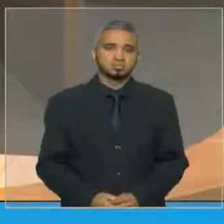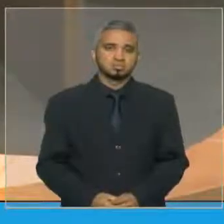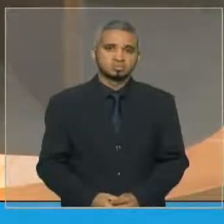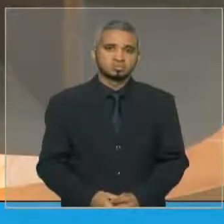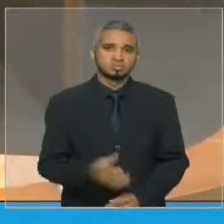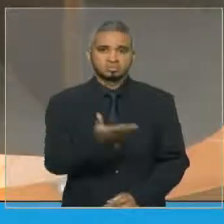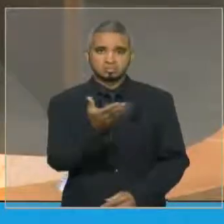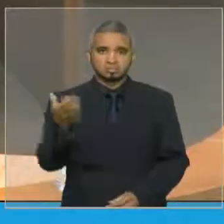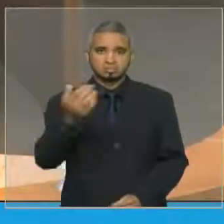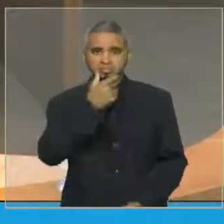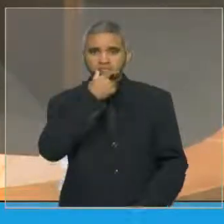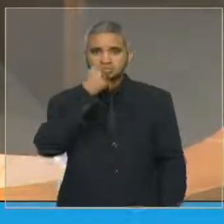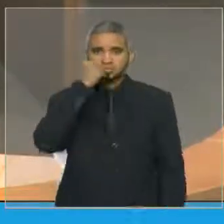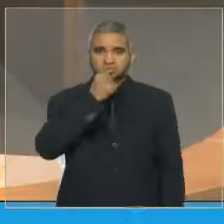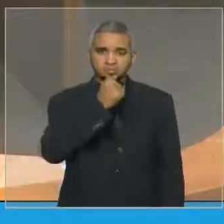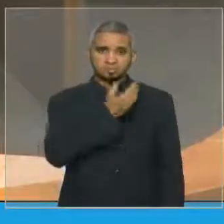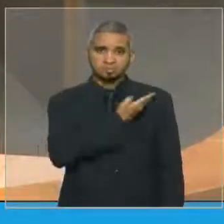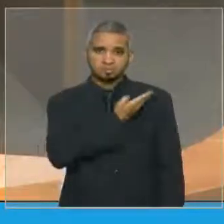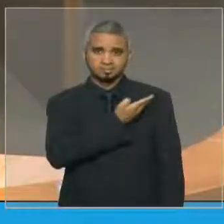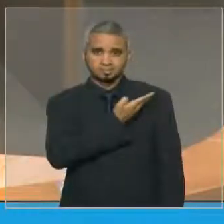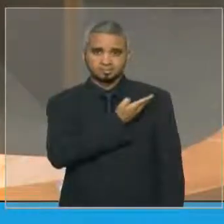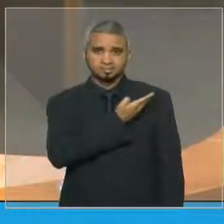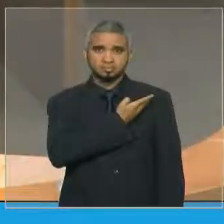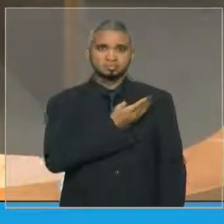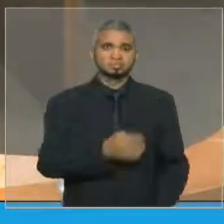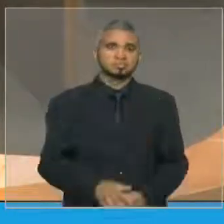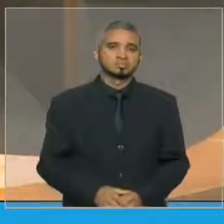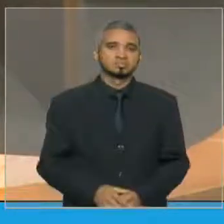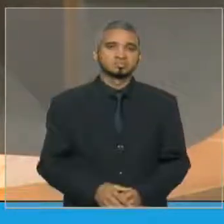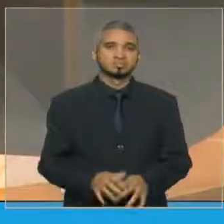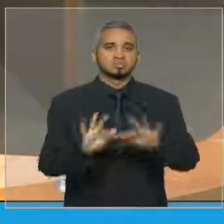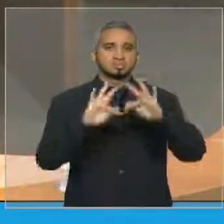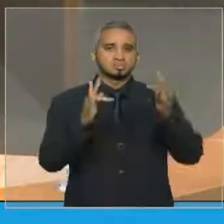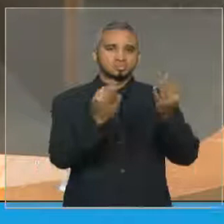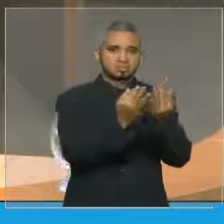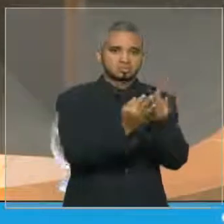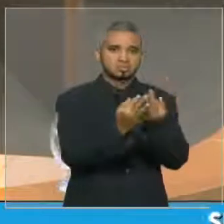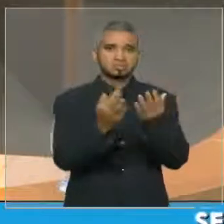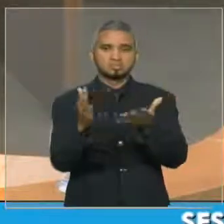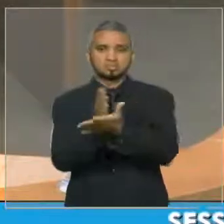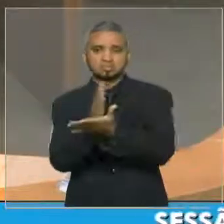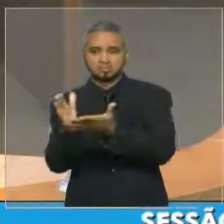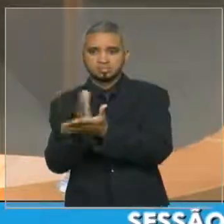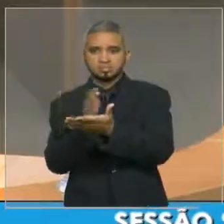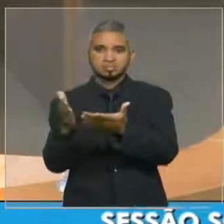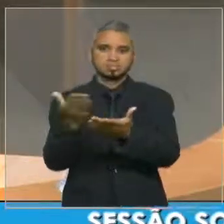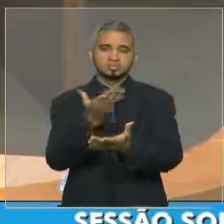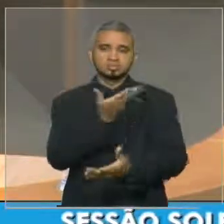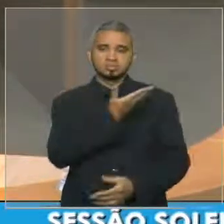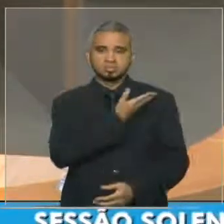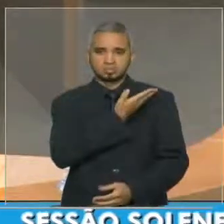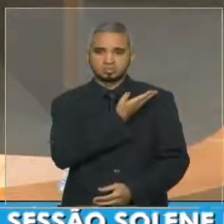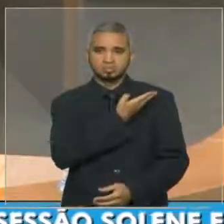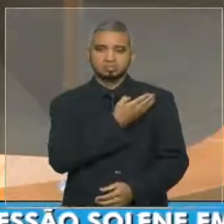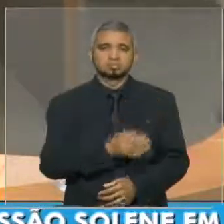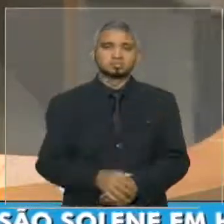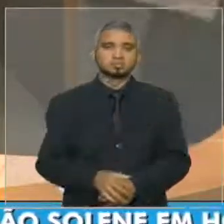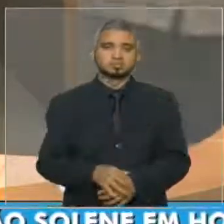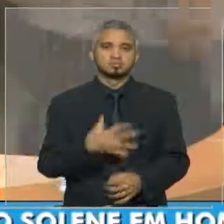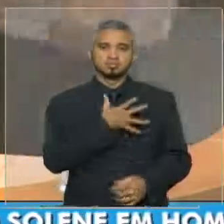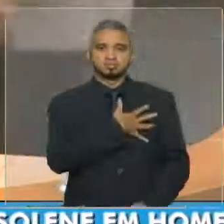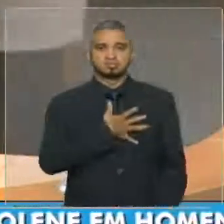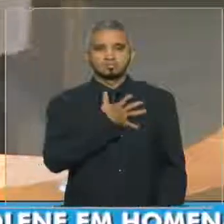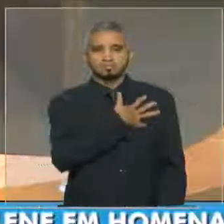amigos e amigas, colegas, familiares dos colegas, é uma satisfação muito grande estar,